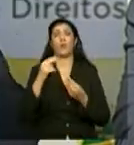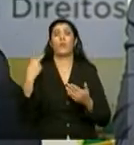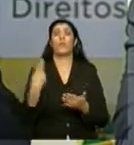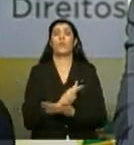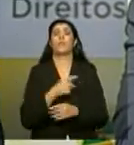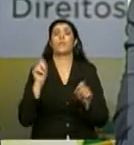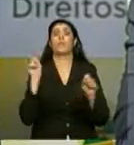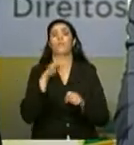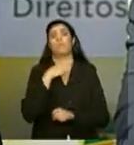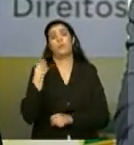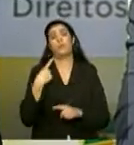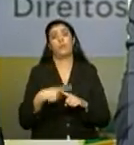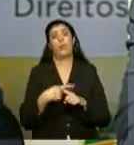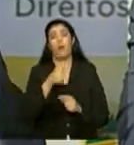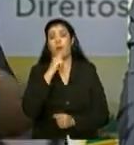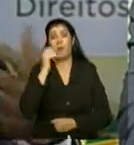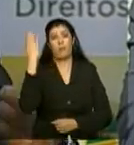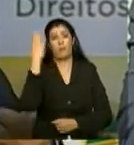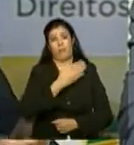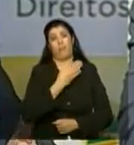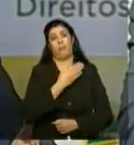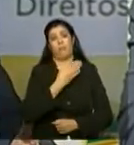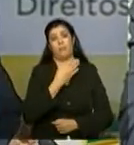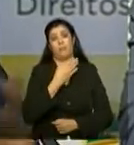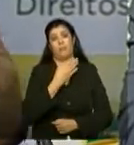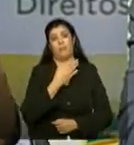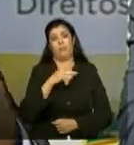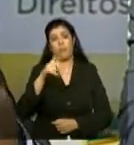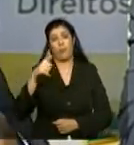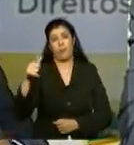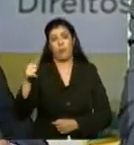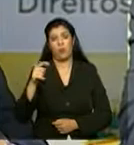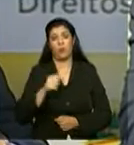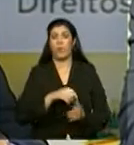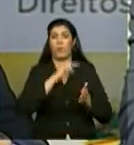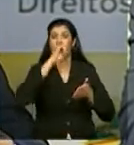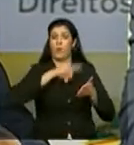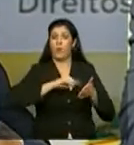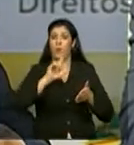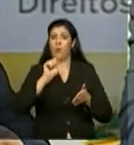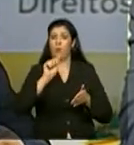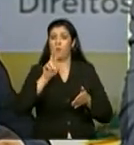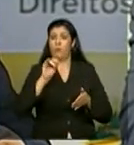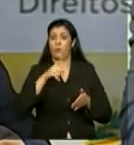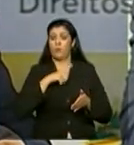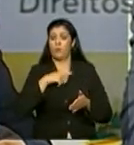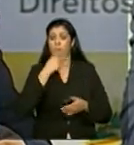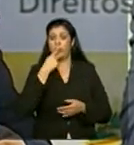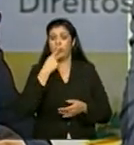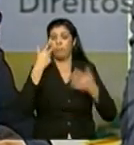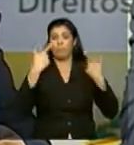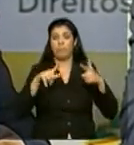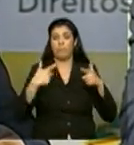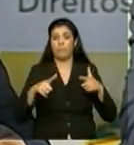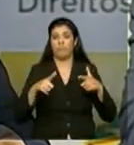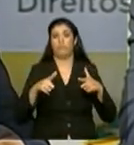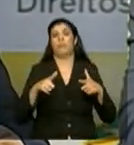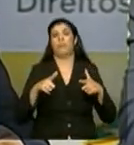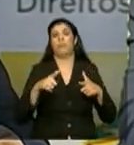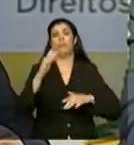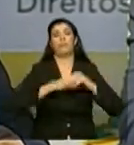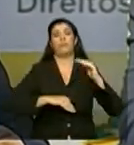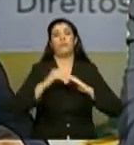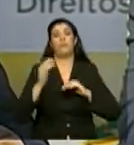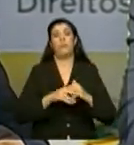porque nascido prová lo porque por demais em laudo consta que no uma prática de uma